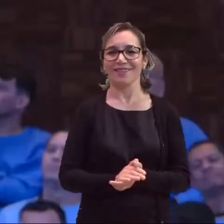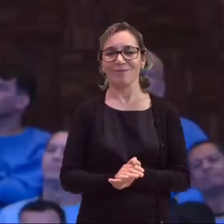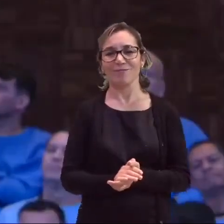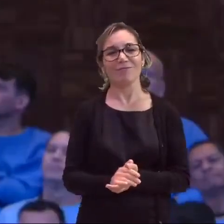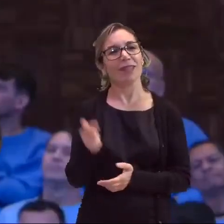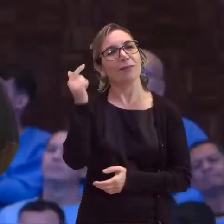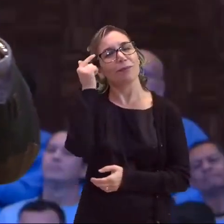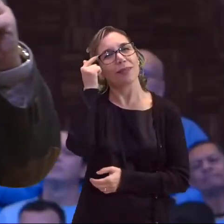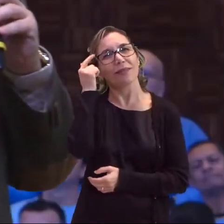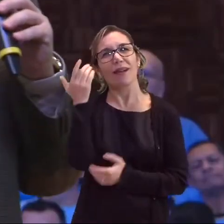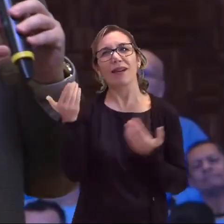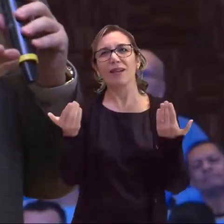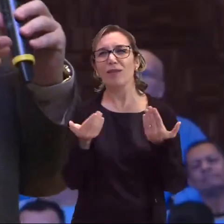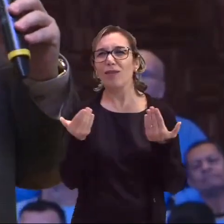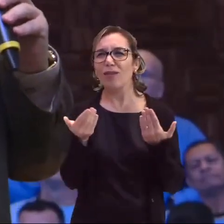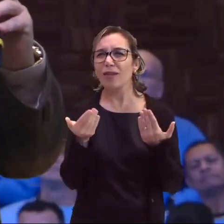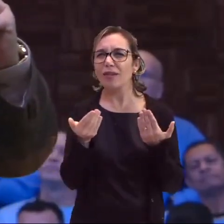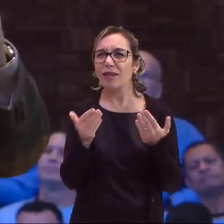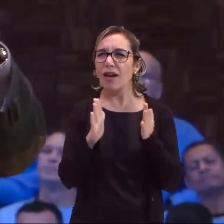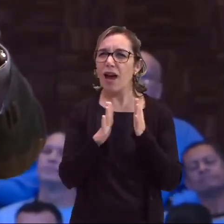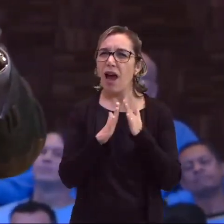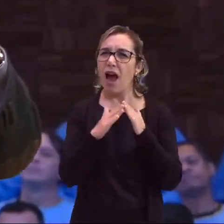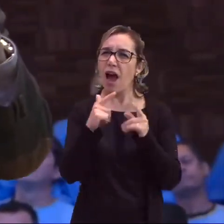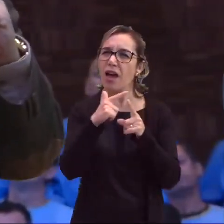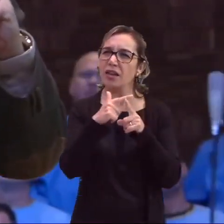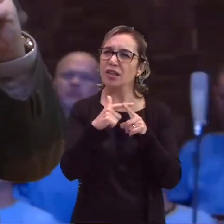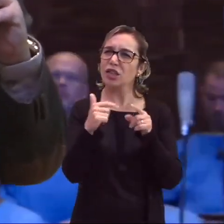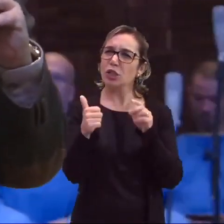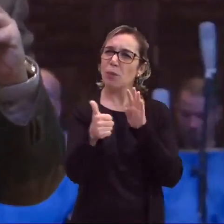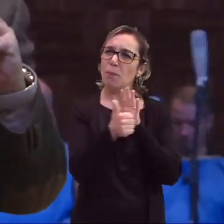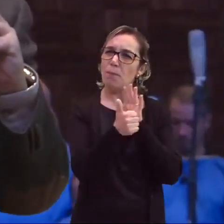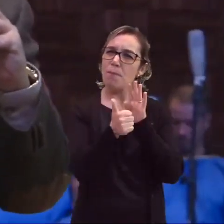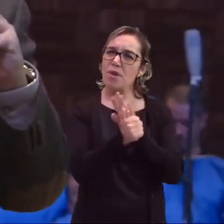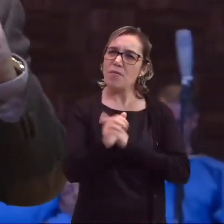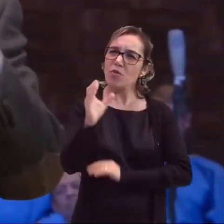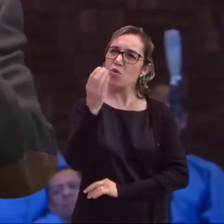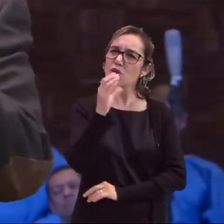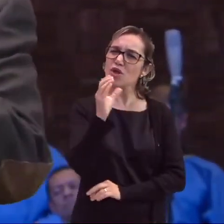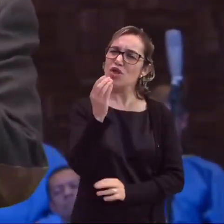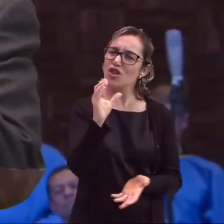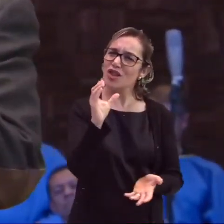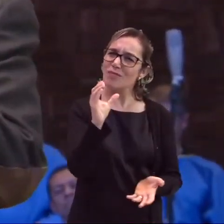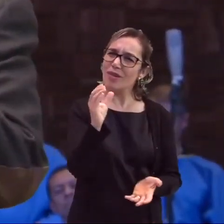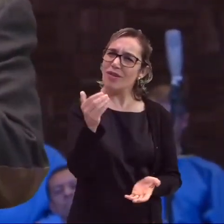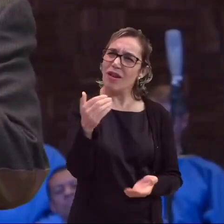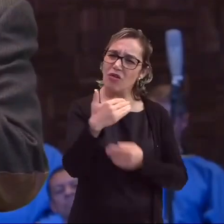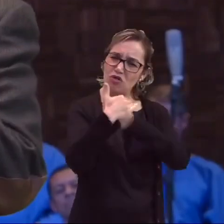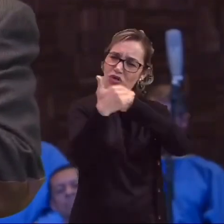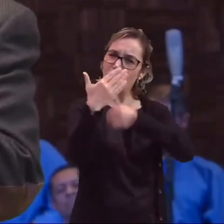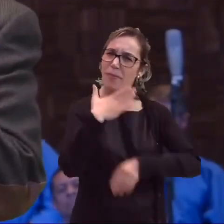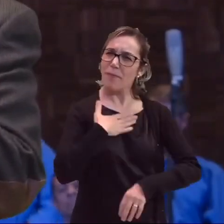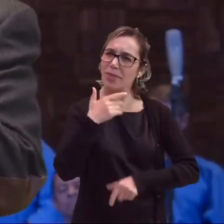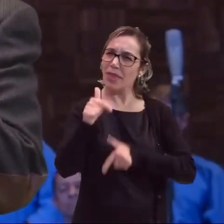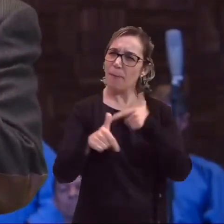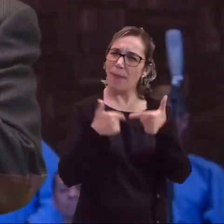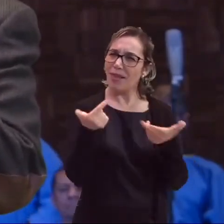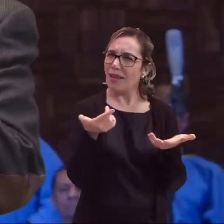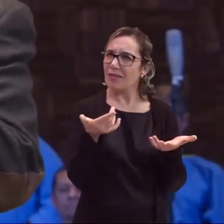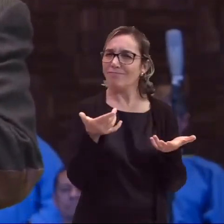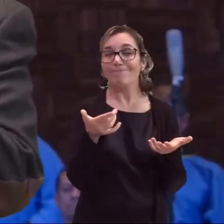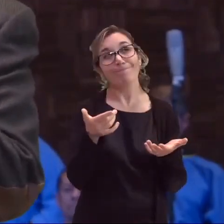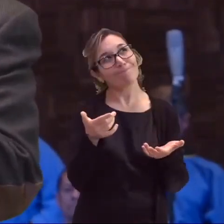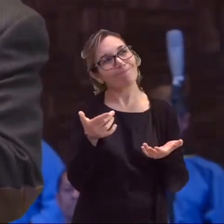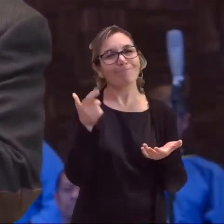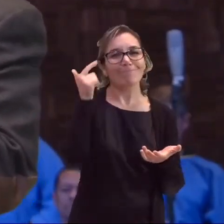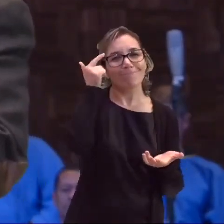eu tava naquela época fazendo um curso de psicologia representava trancar